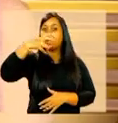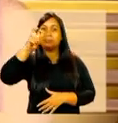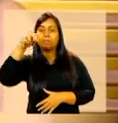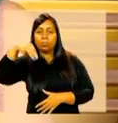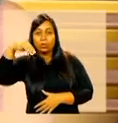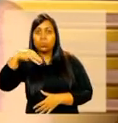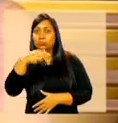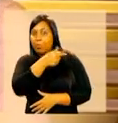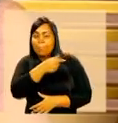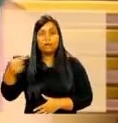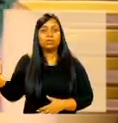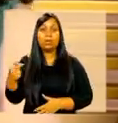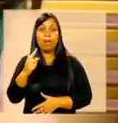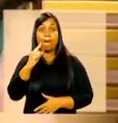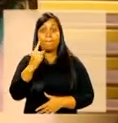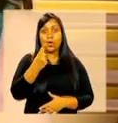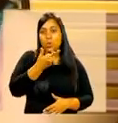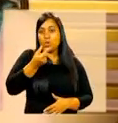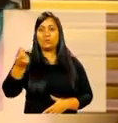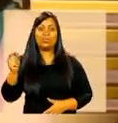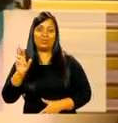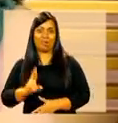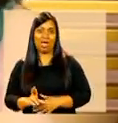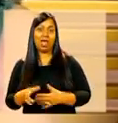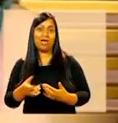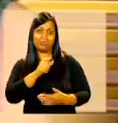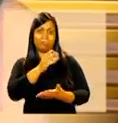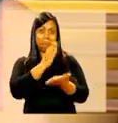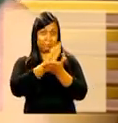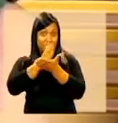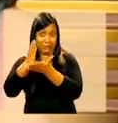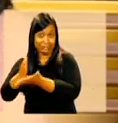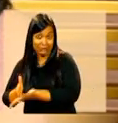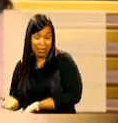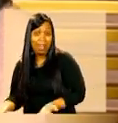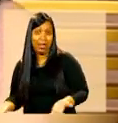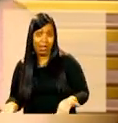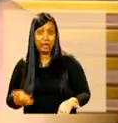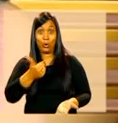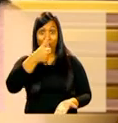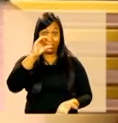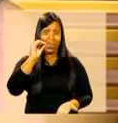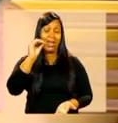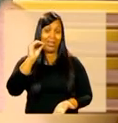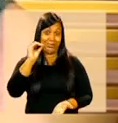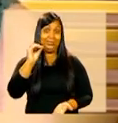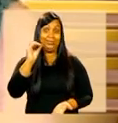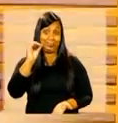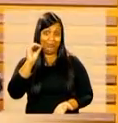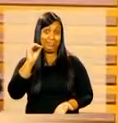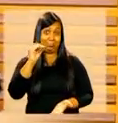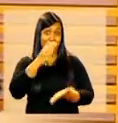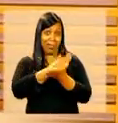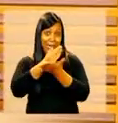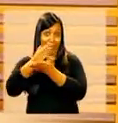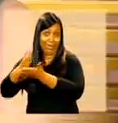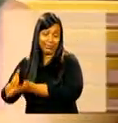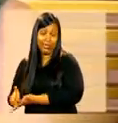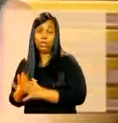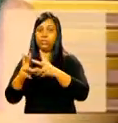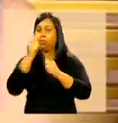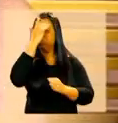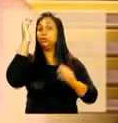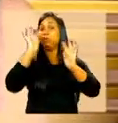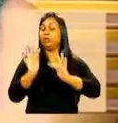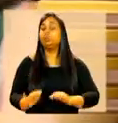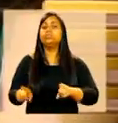uma semana, você gasta aí R$ 1.200 por pessoa, parcelado, em 10 vezes. Todo mundo feliz? É.